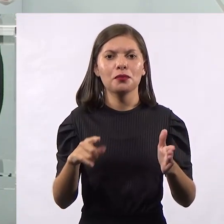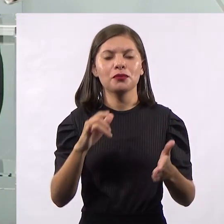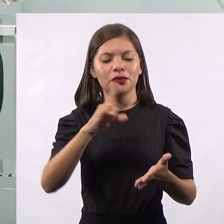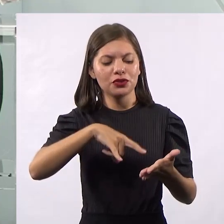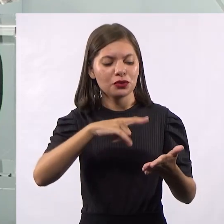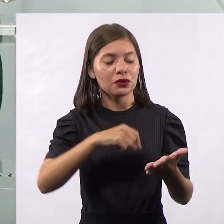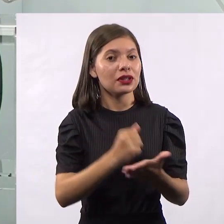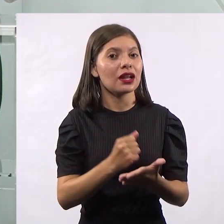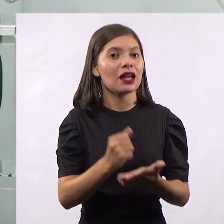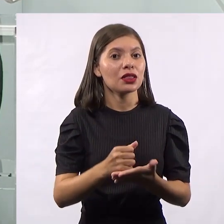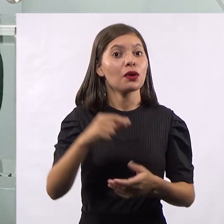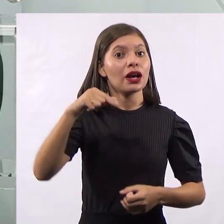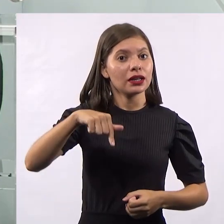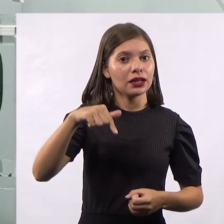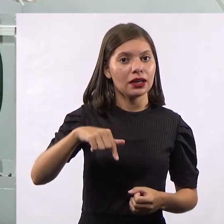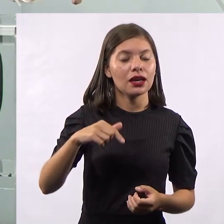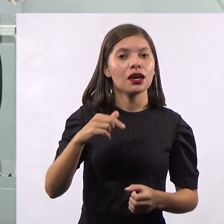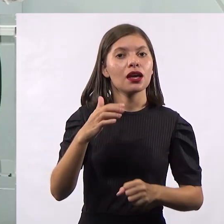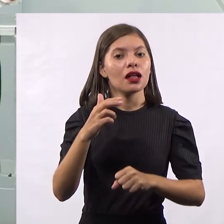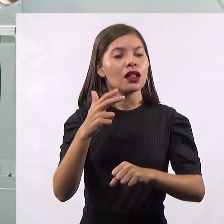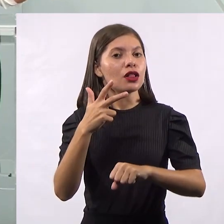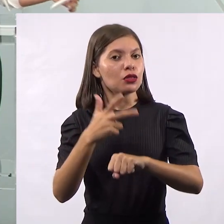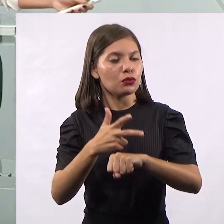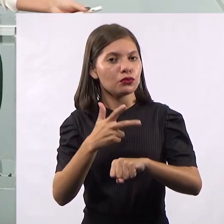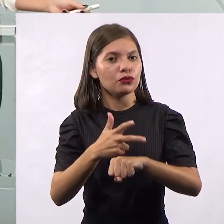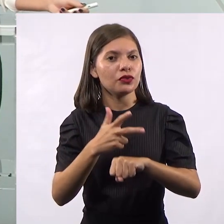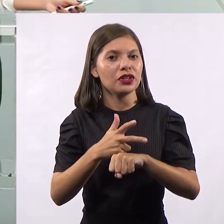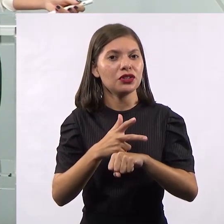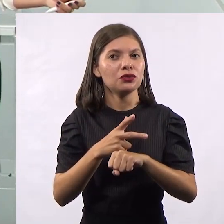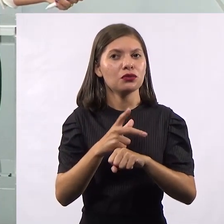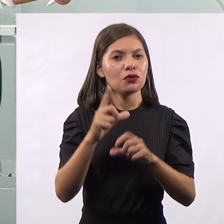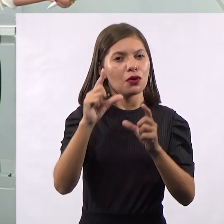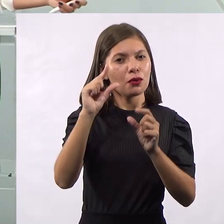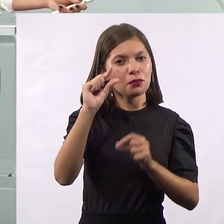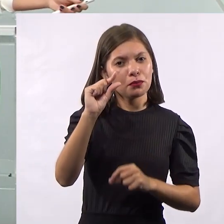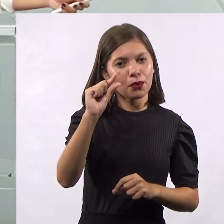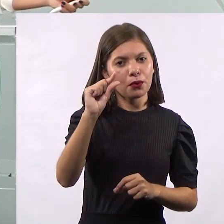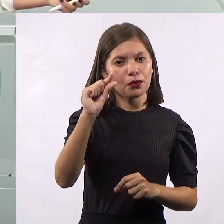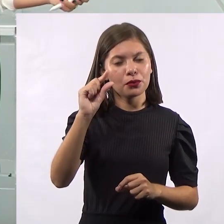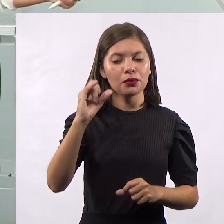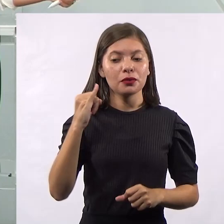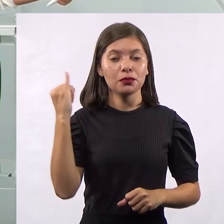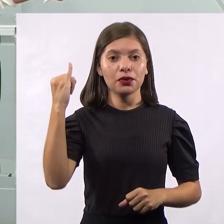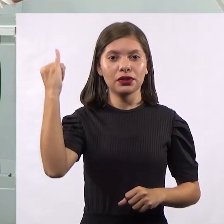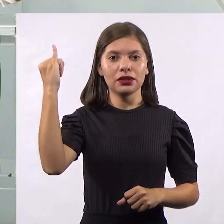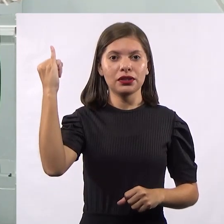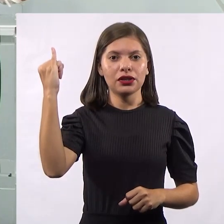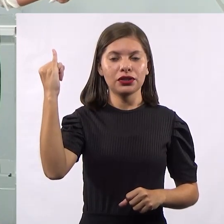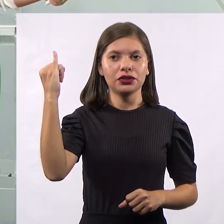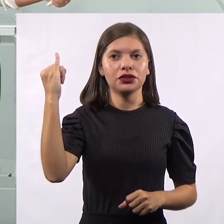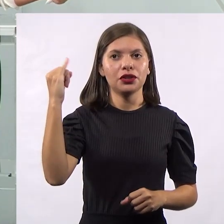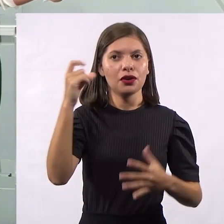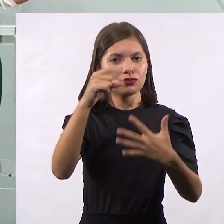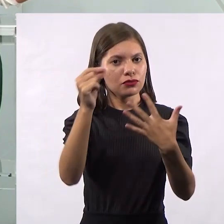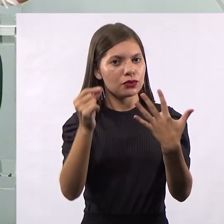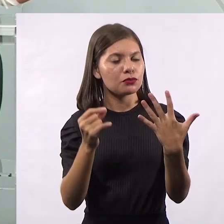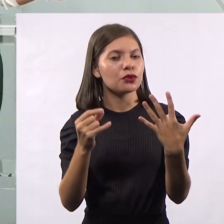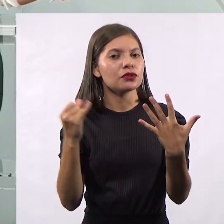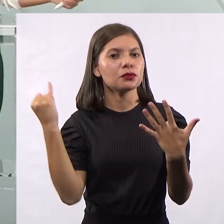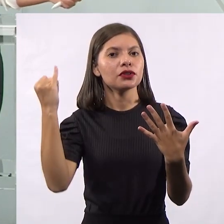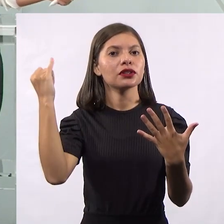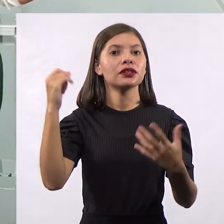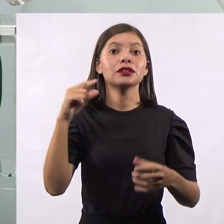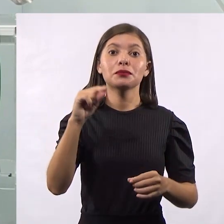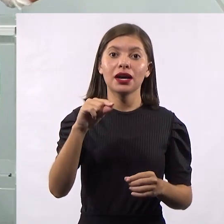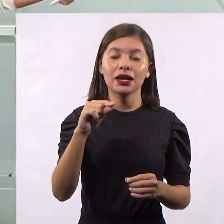Eu sempre aqui procuro fazer um recorte, trazer os pontos que eu considero bastante relevantes, mas lembrem-se da